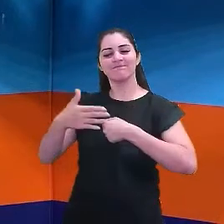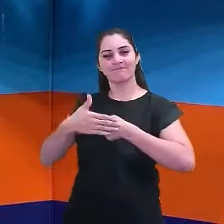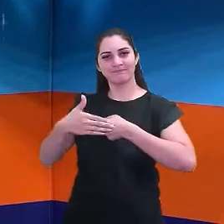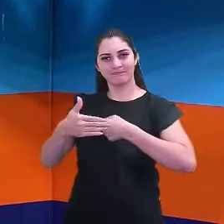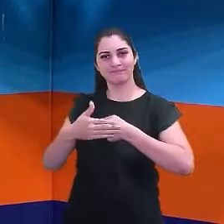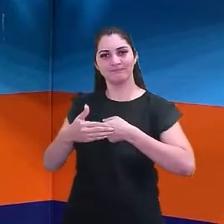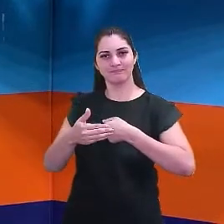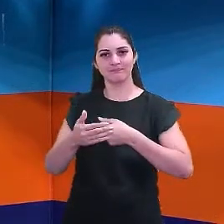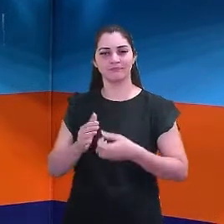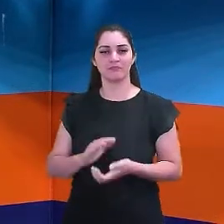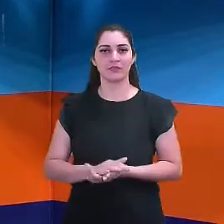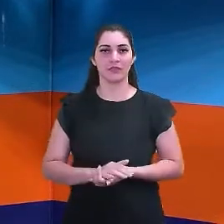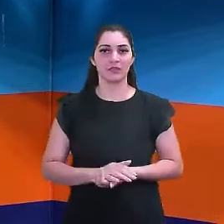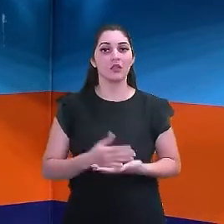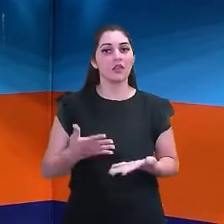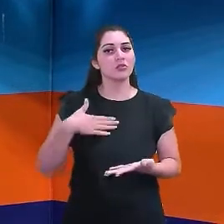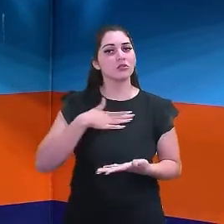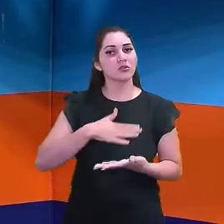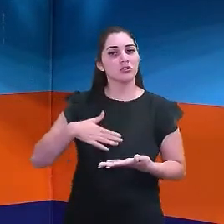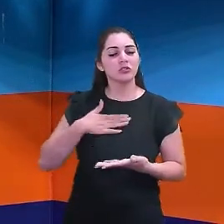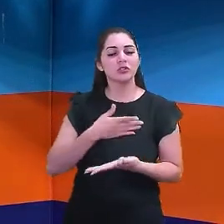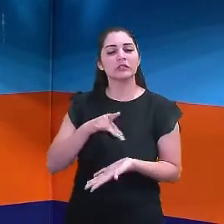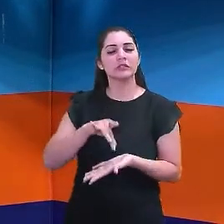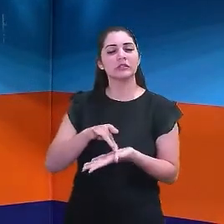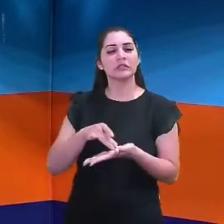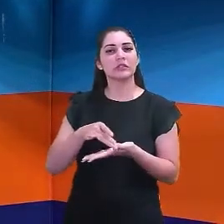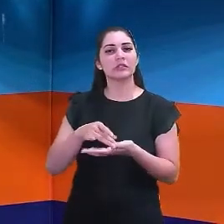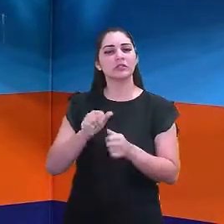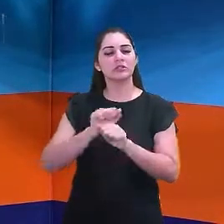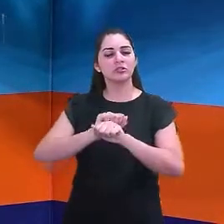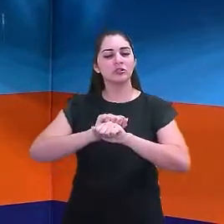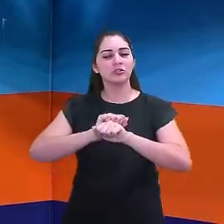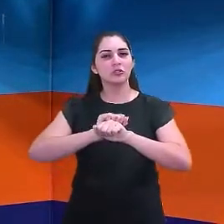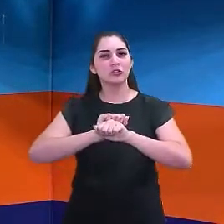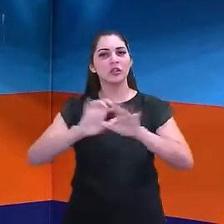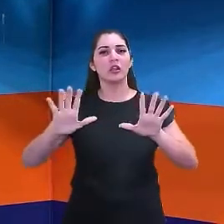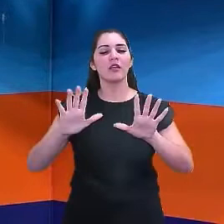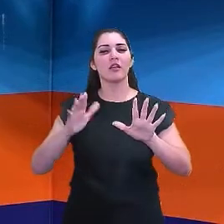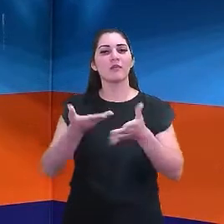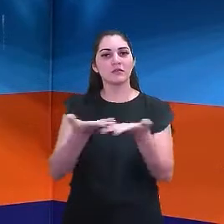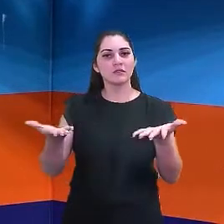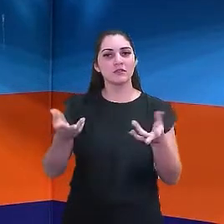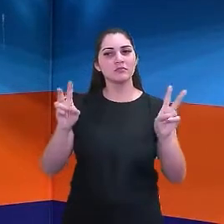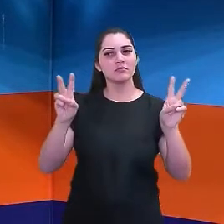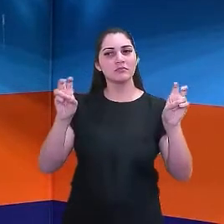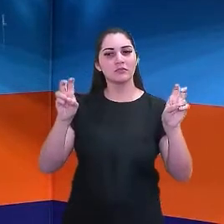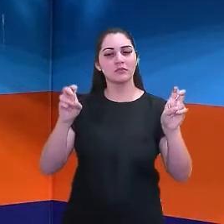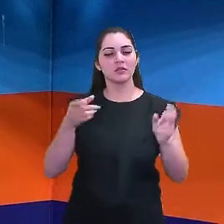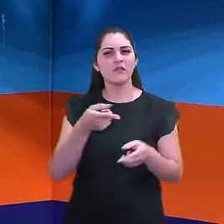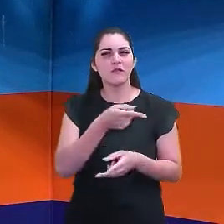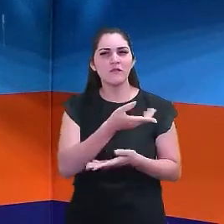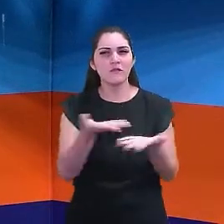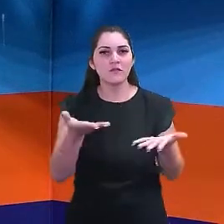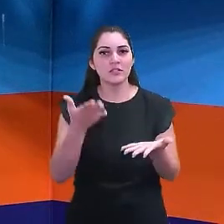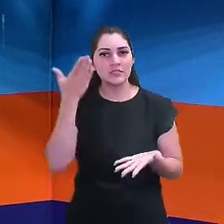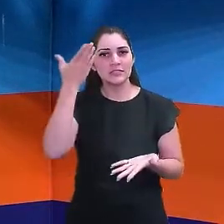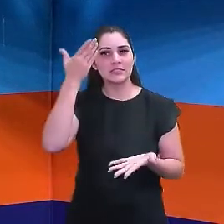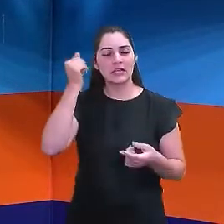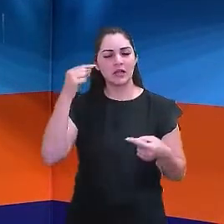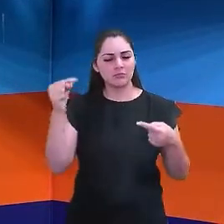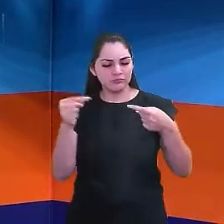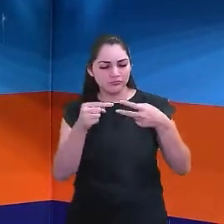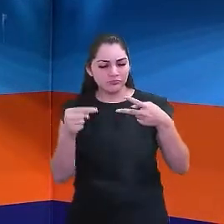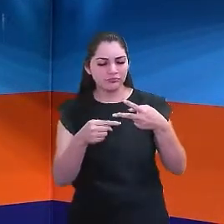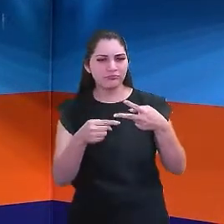E aí, ó, eu gostaria justamente de trazer luz para vocês sobre essa temática. Você sabe identificar